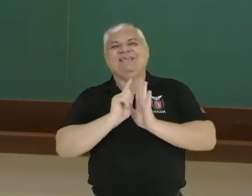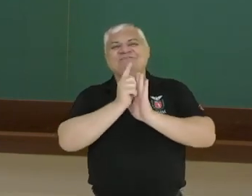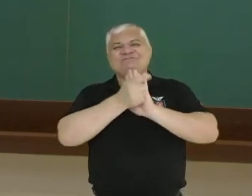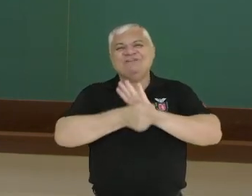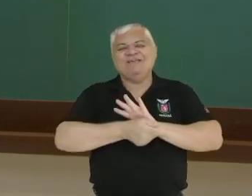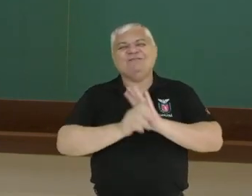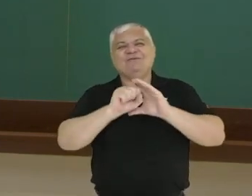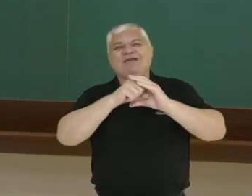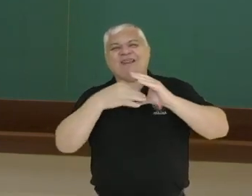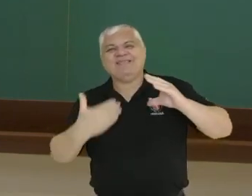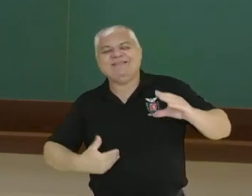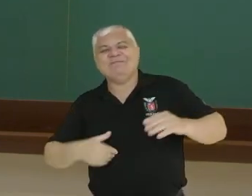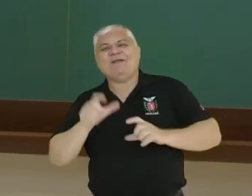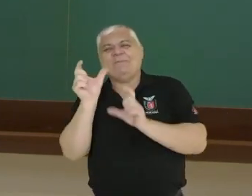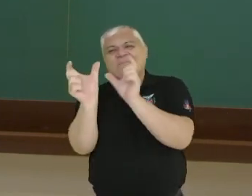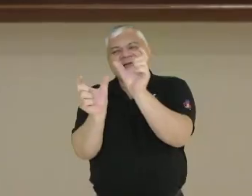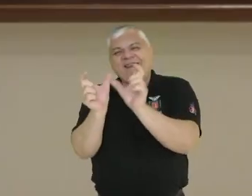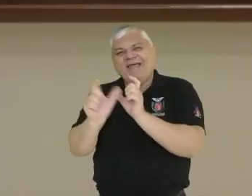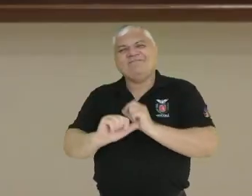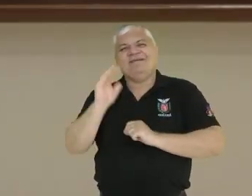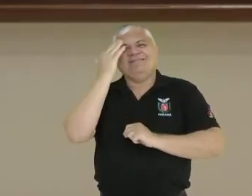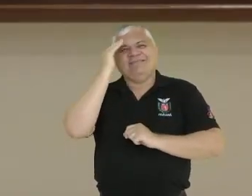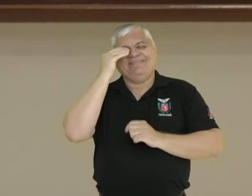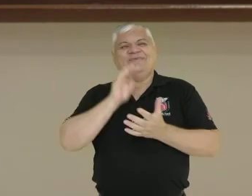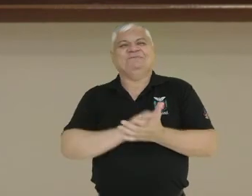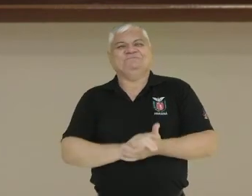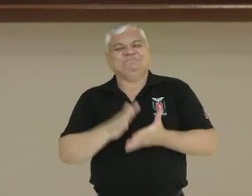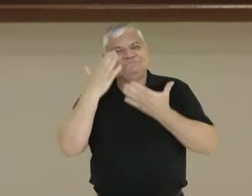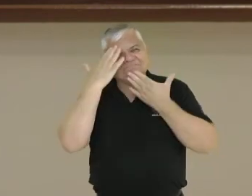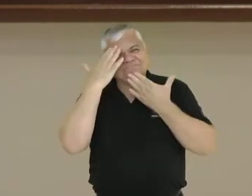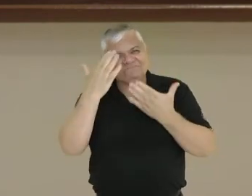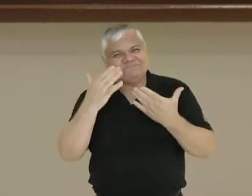o significado de algumas expressões. Então,